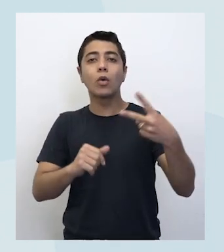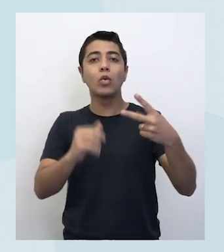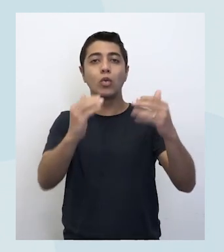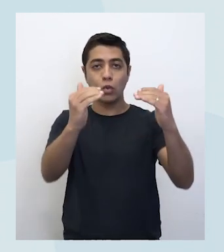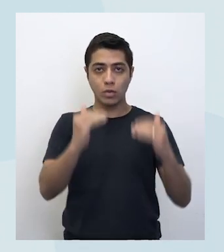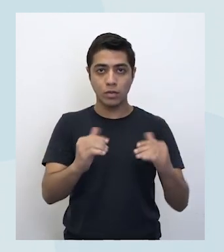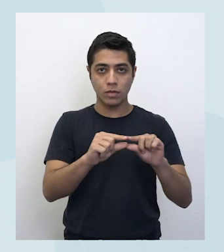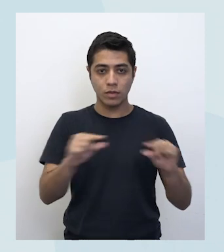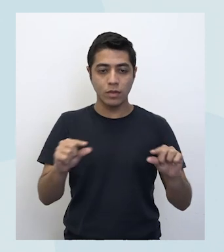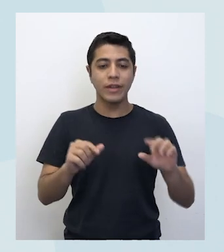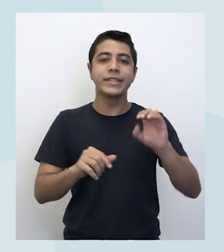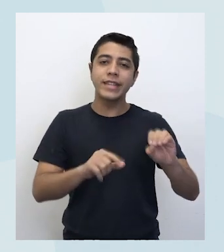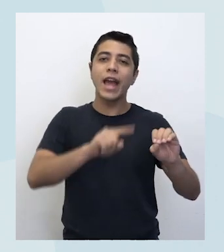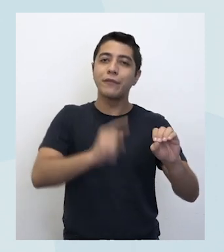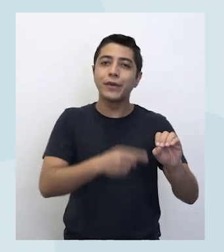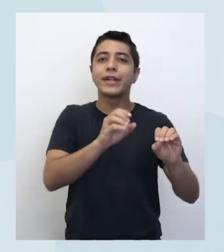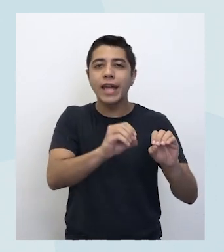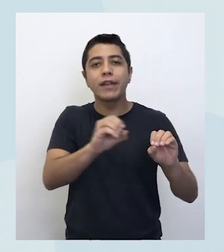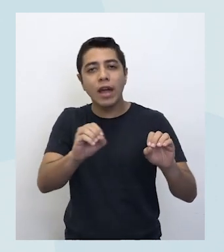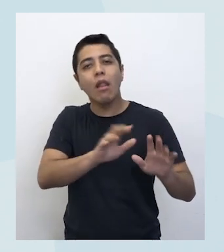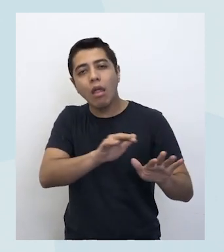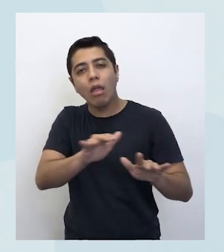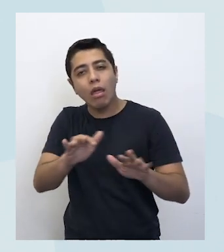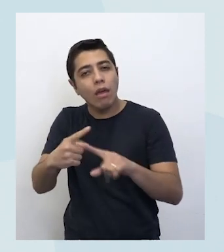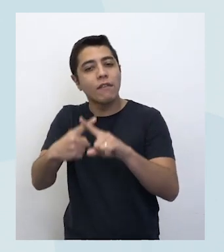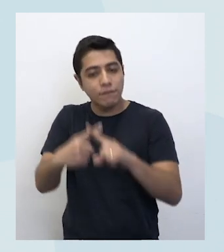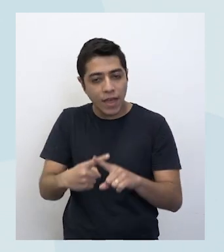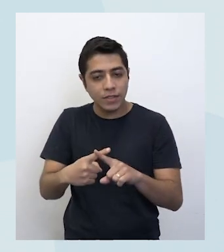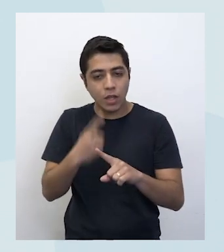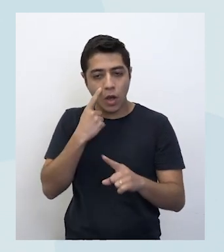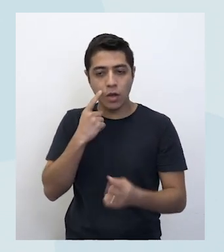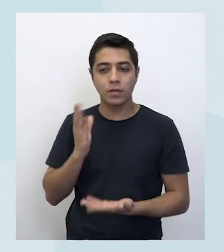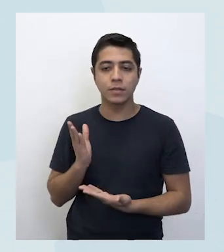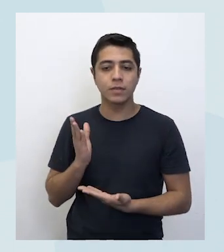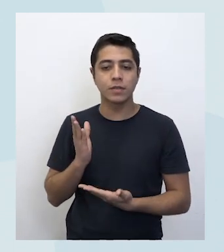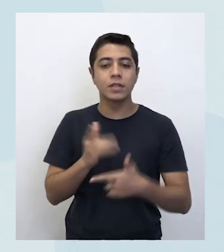0,00415, que é o produto do reagente, dividido por